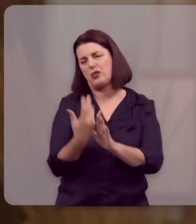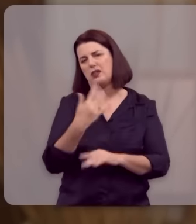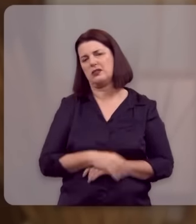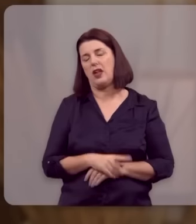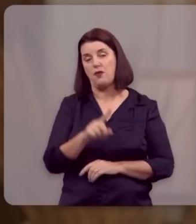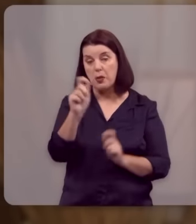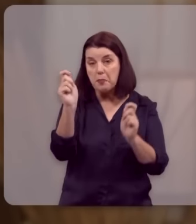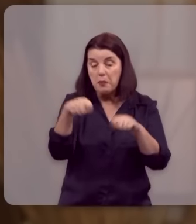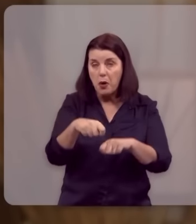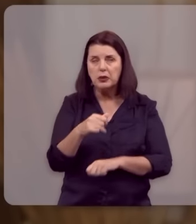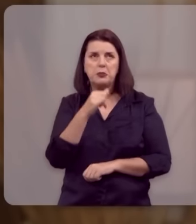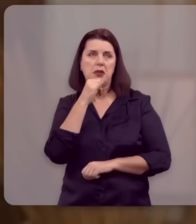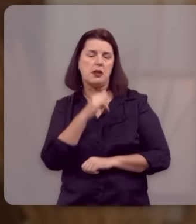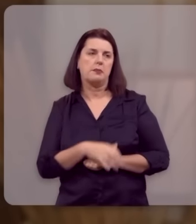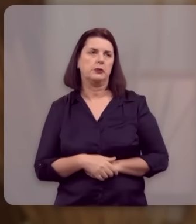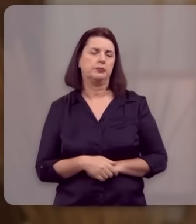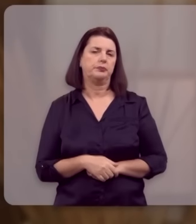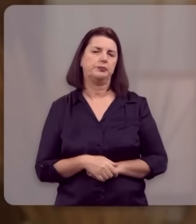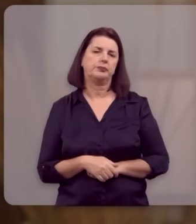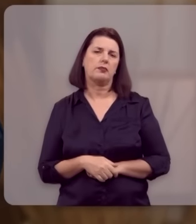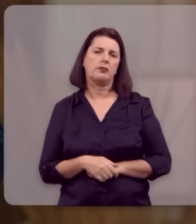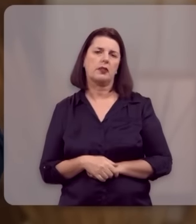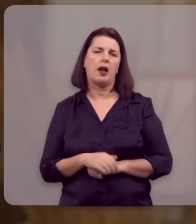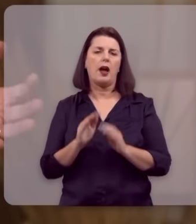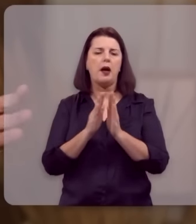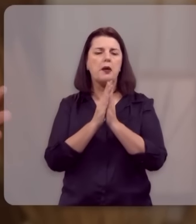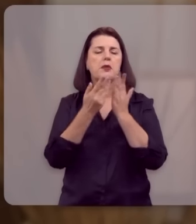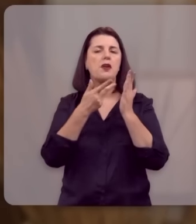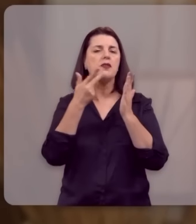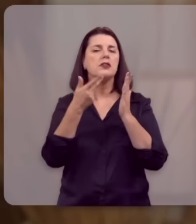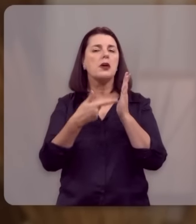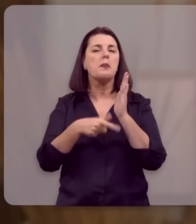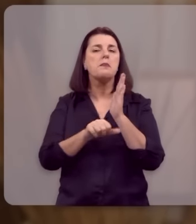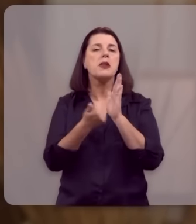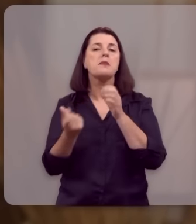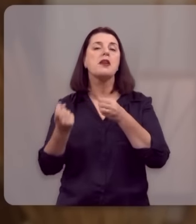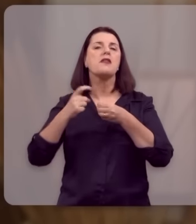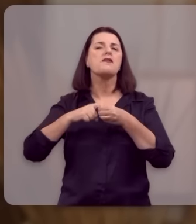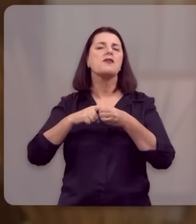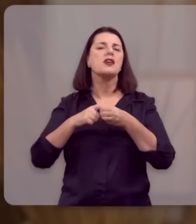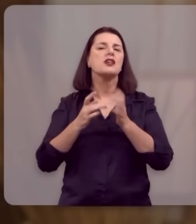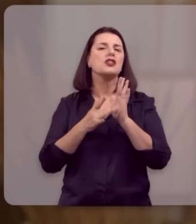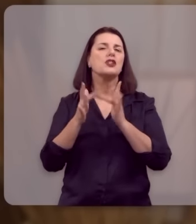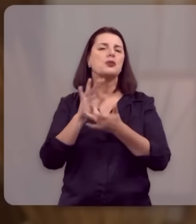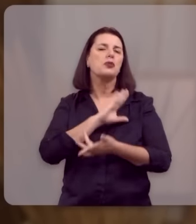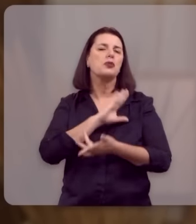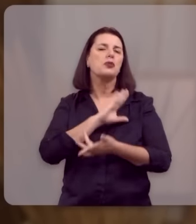Você pode, por exemplo, pegar as profecias da primeira vinda de Cristo. São